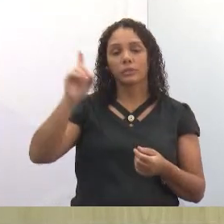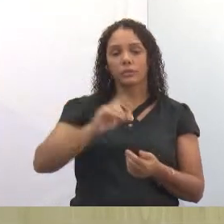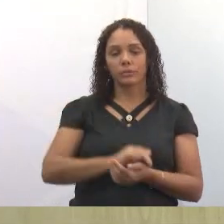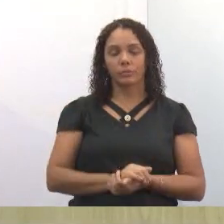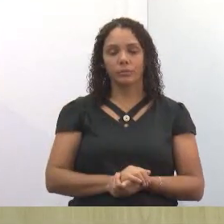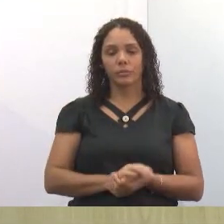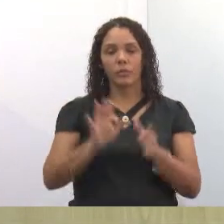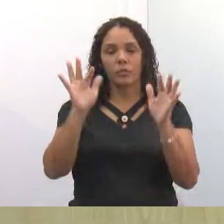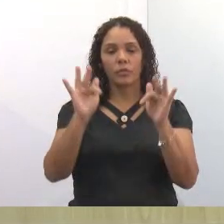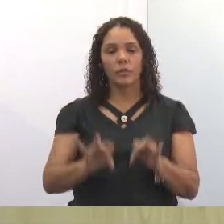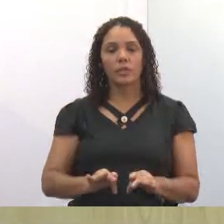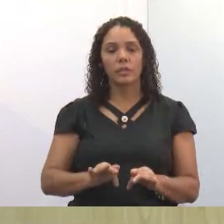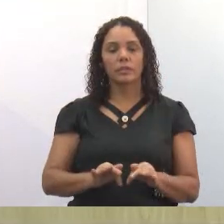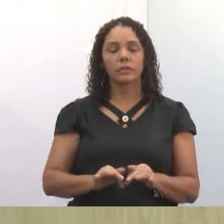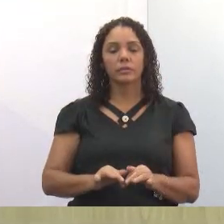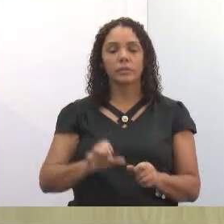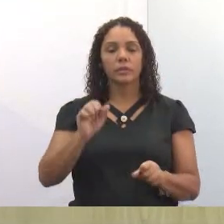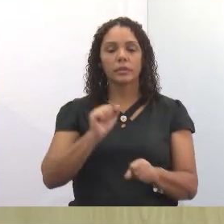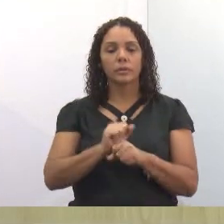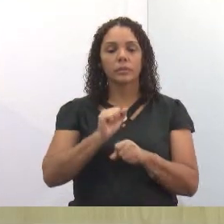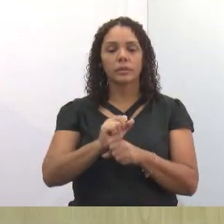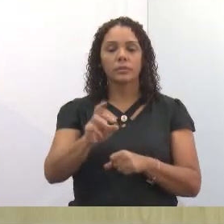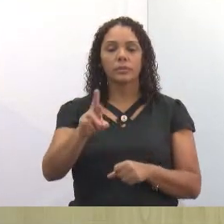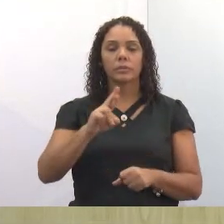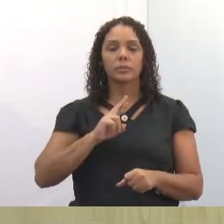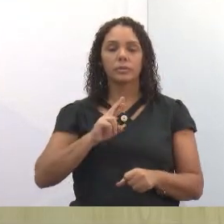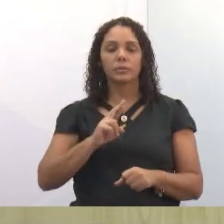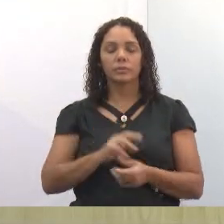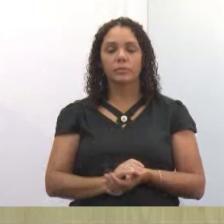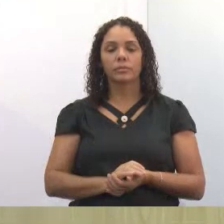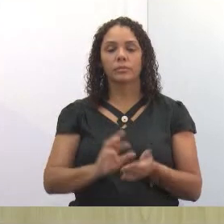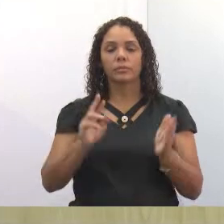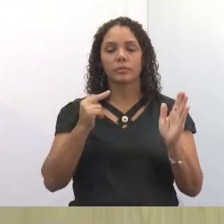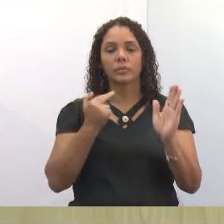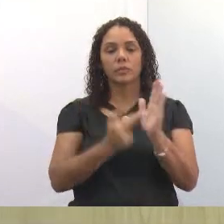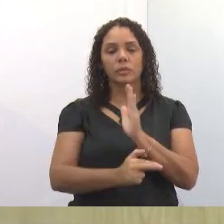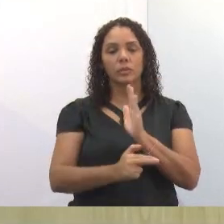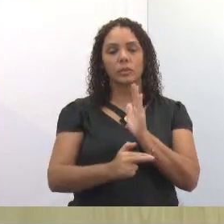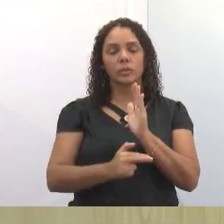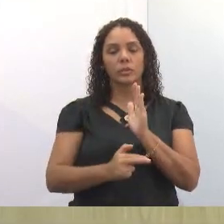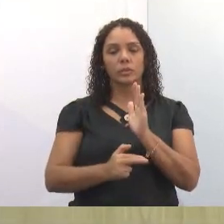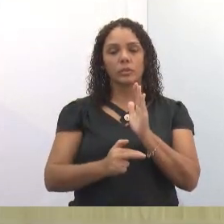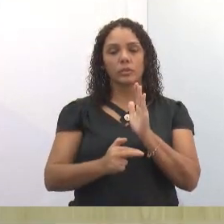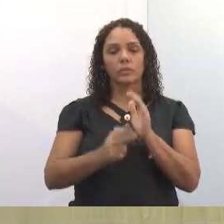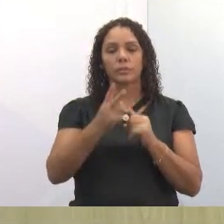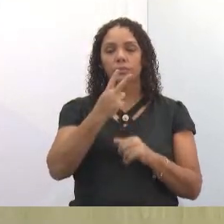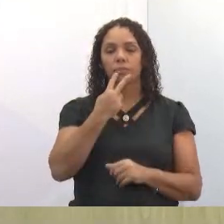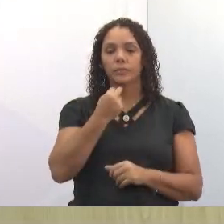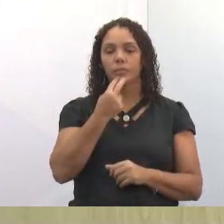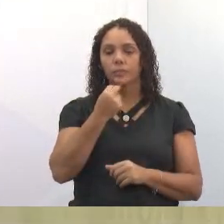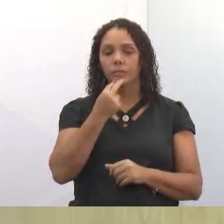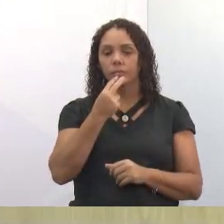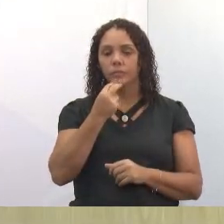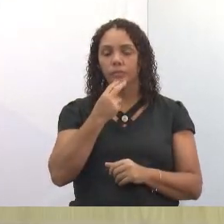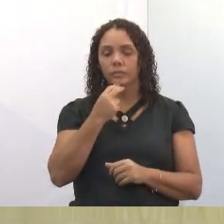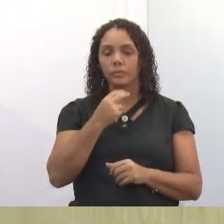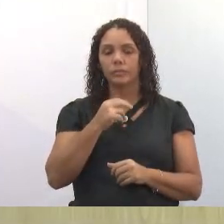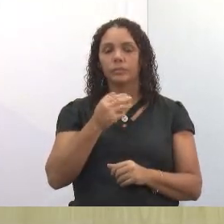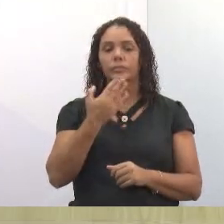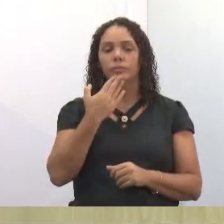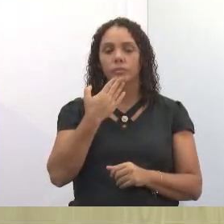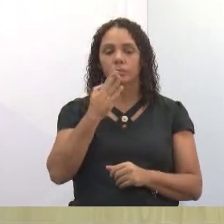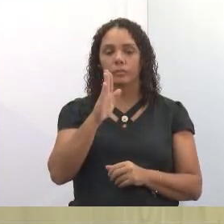Anexamos fotos e aguardo da manifestação. Autoria, vereador Valmir do Parque Meia Lua,